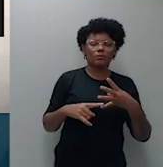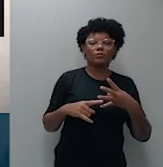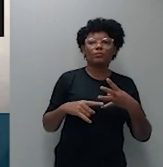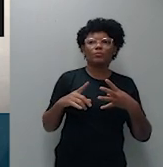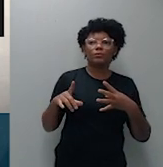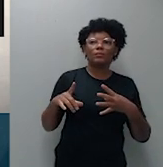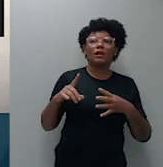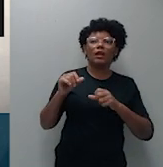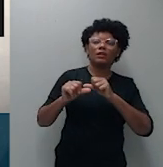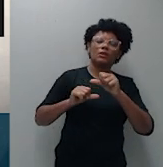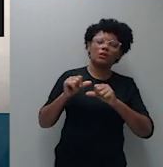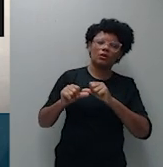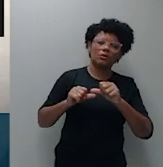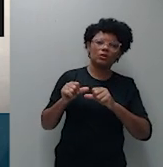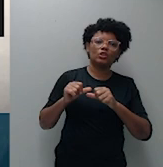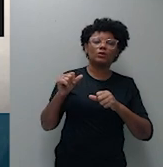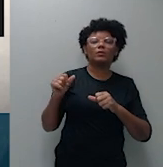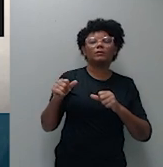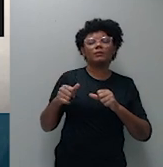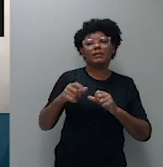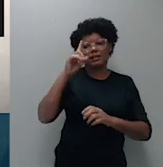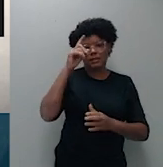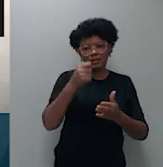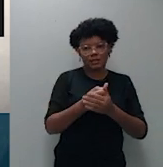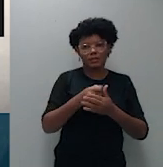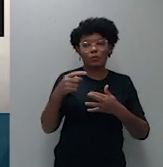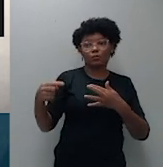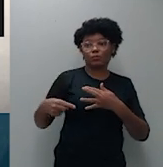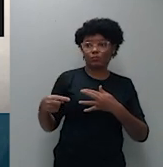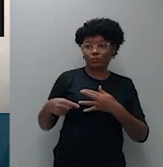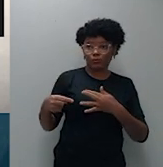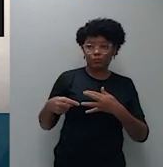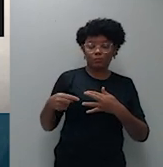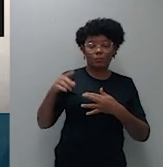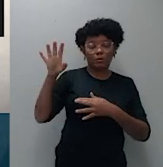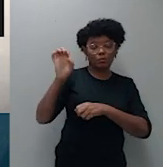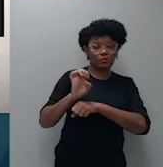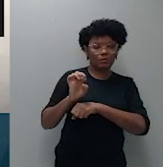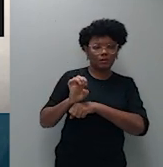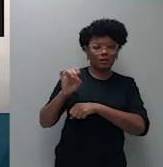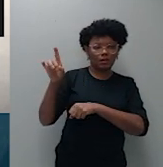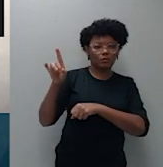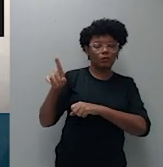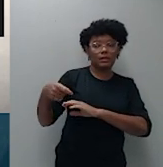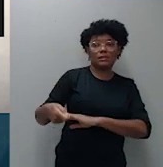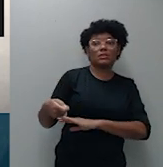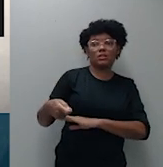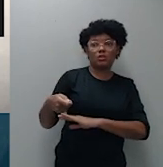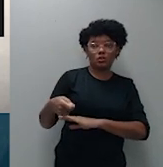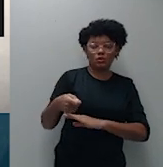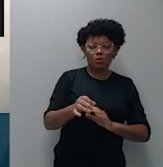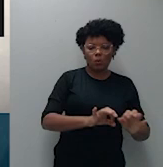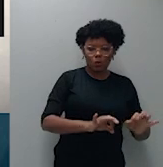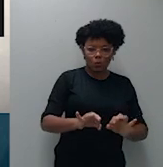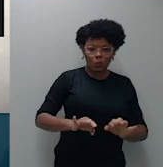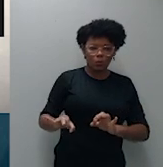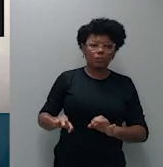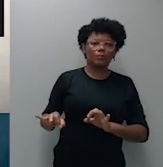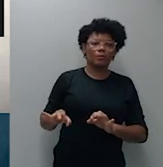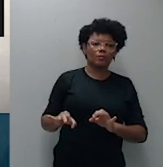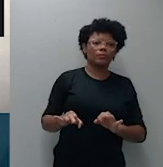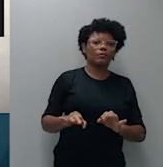alteração da decisão de primeiro grau pelo tribunal Estadual tendo sido exigida a formação